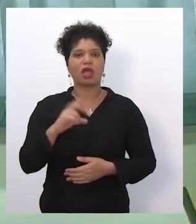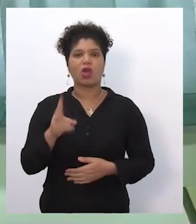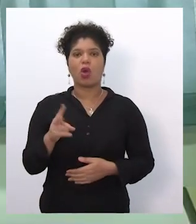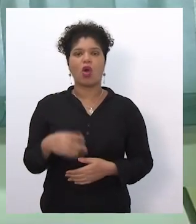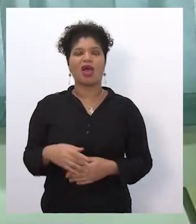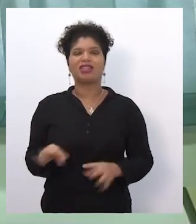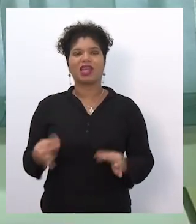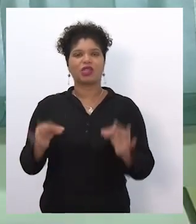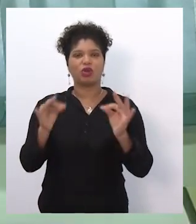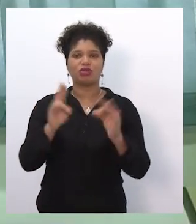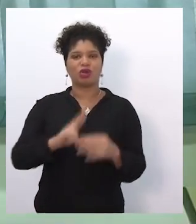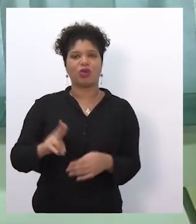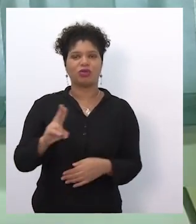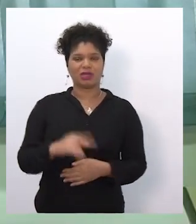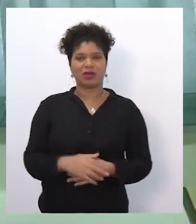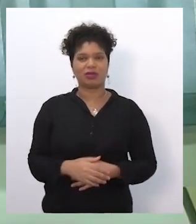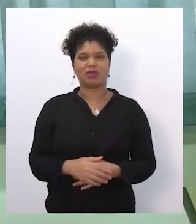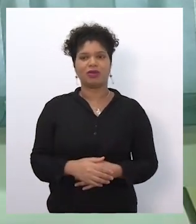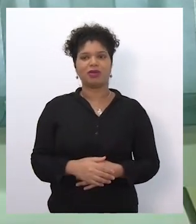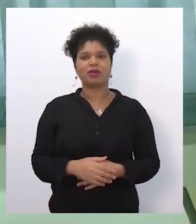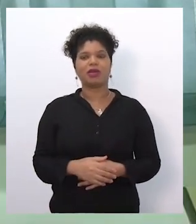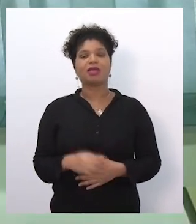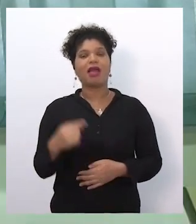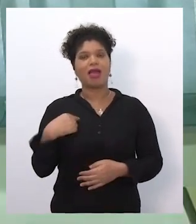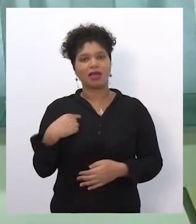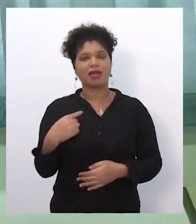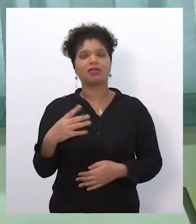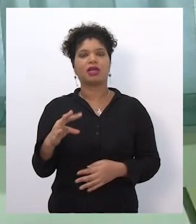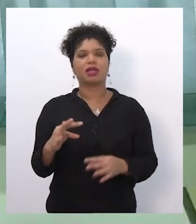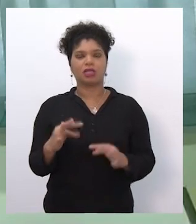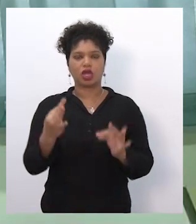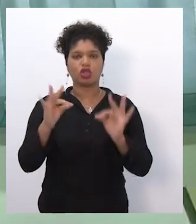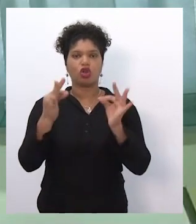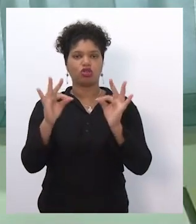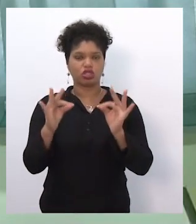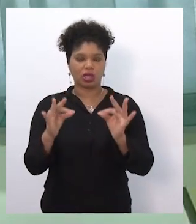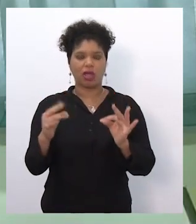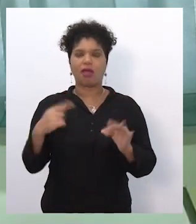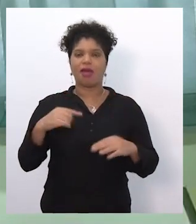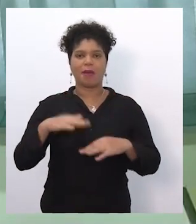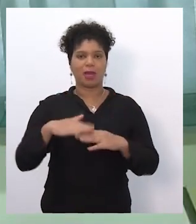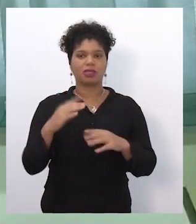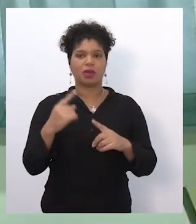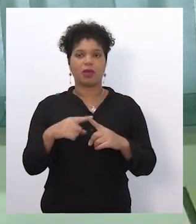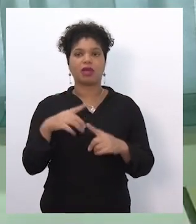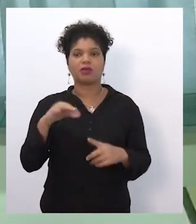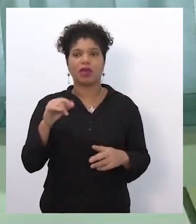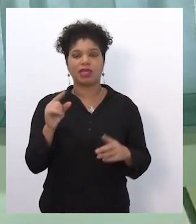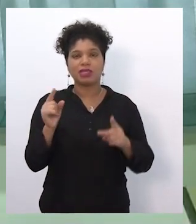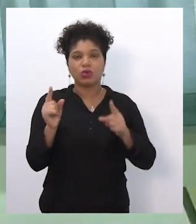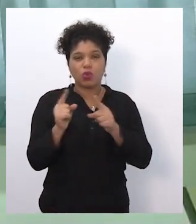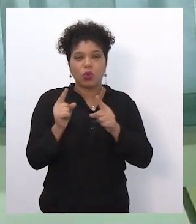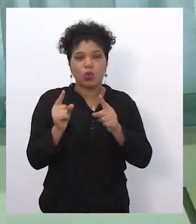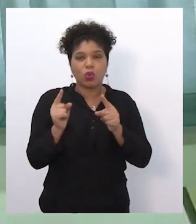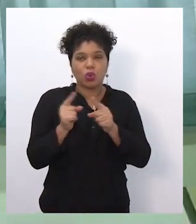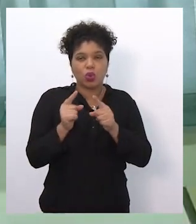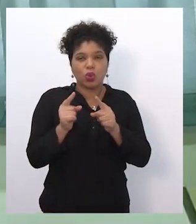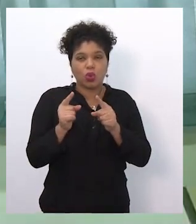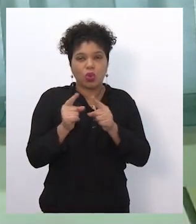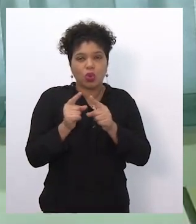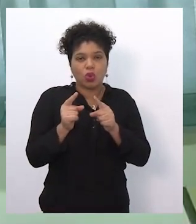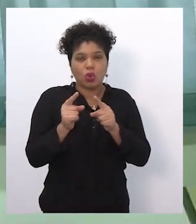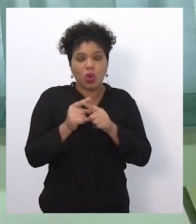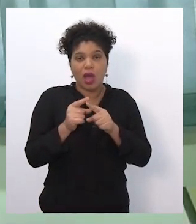tecnologia. E cada vez mais ela está diminuindo. Por quê? Quando você diminui o tamanho do transistor, você tem